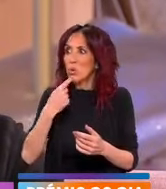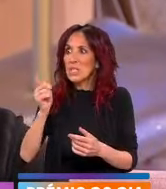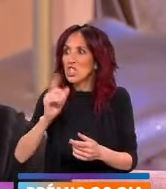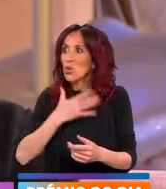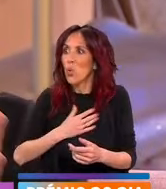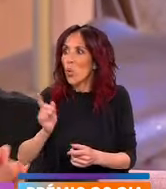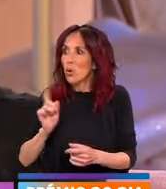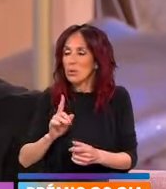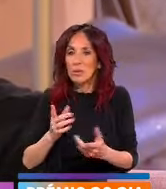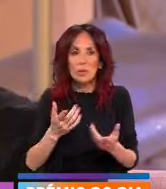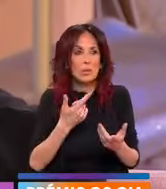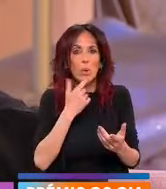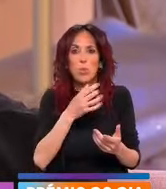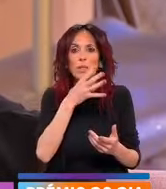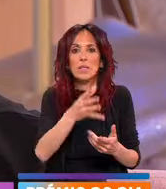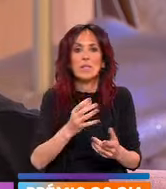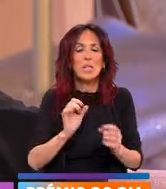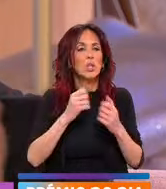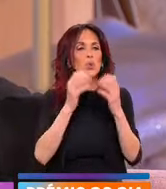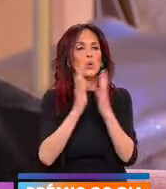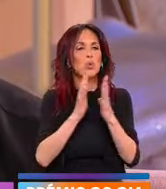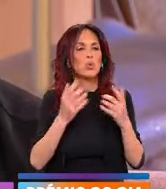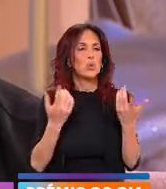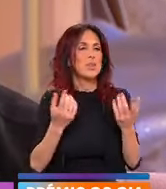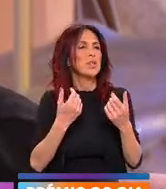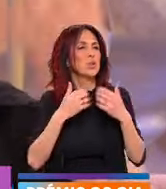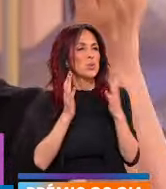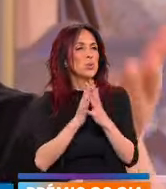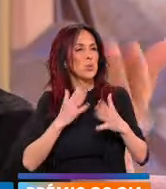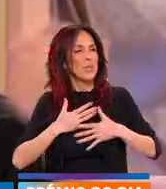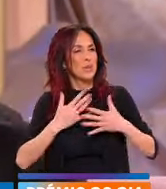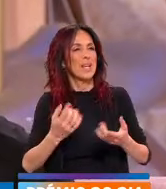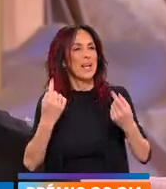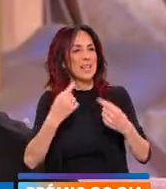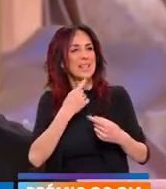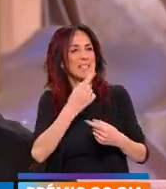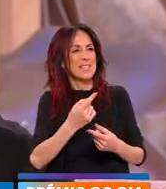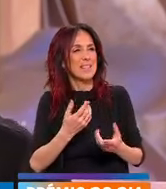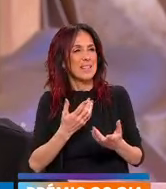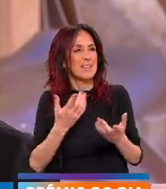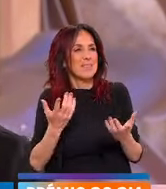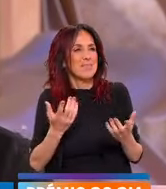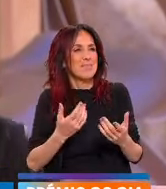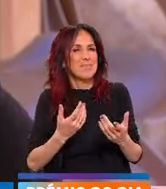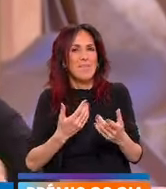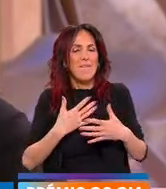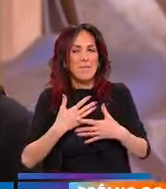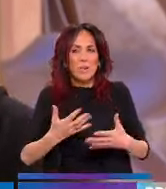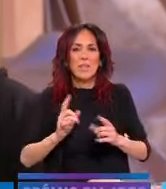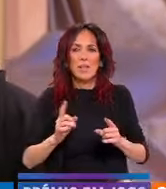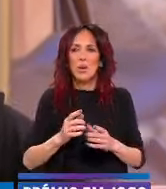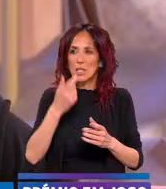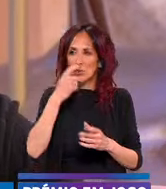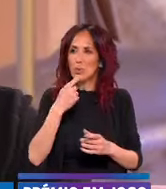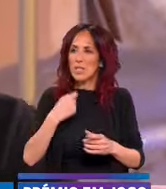percebam Tu não podes dizer tudo aquilo que te apetece porque senão eu passo na rua e Ah tu és mesmo feio mas não para mim és feio